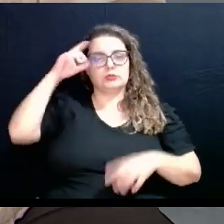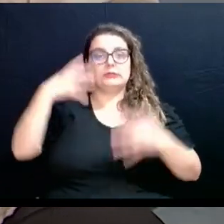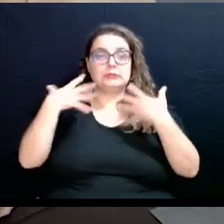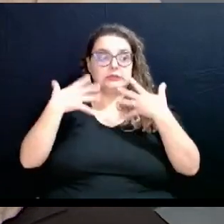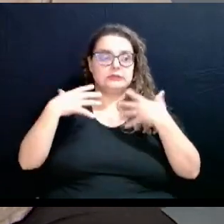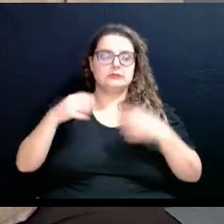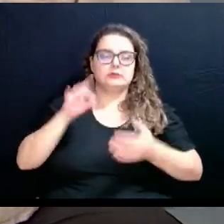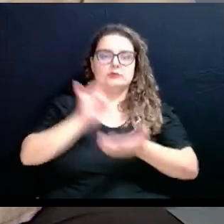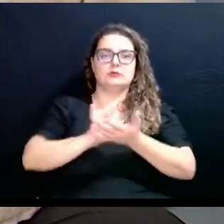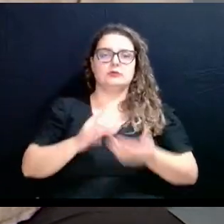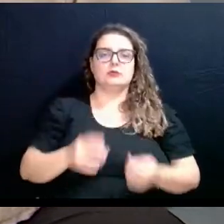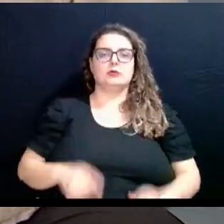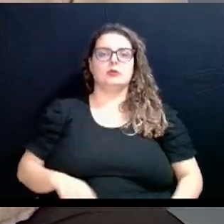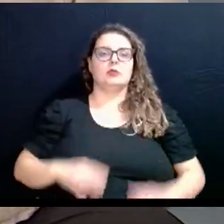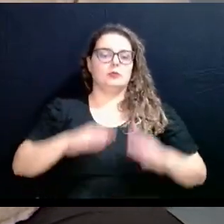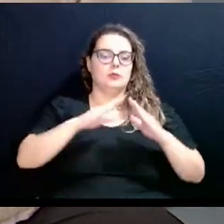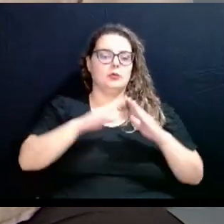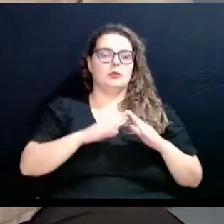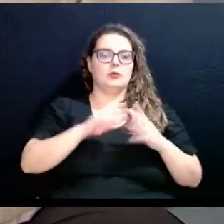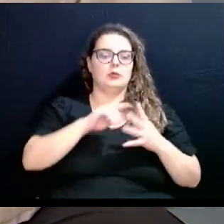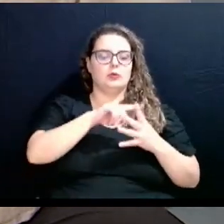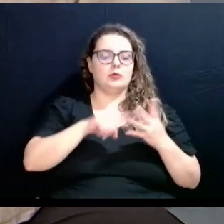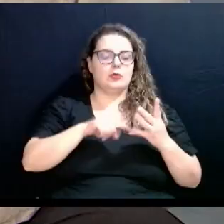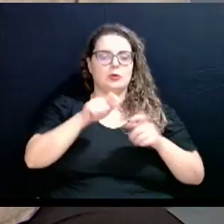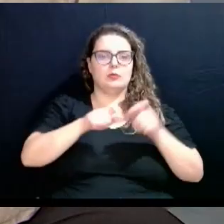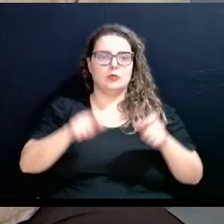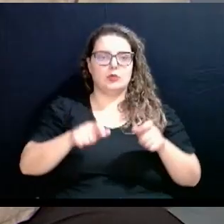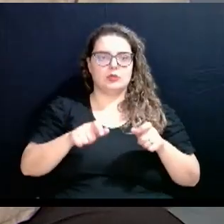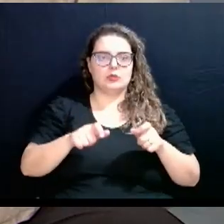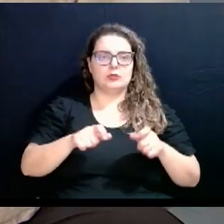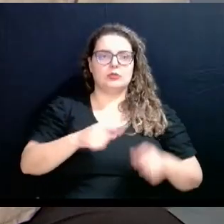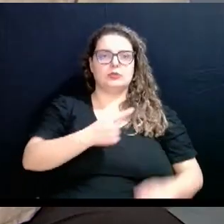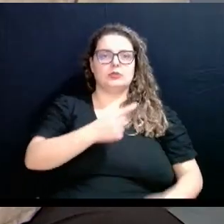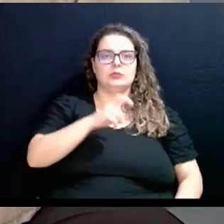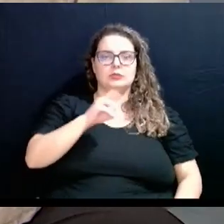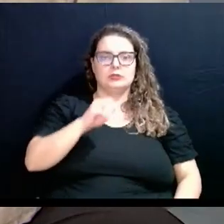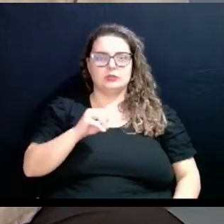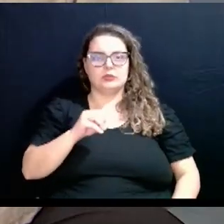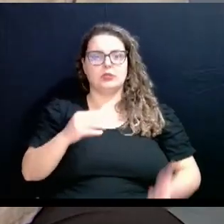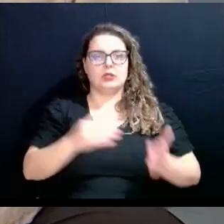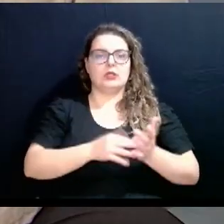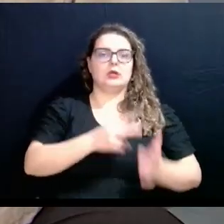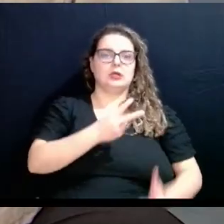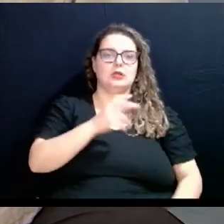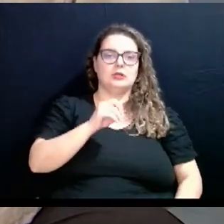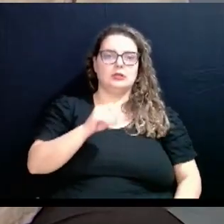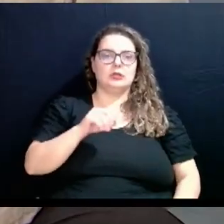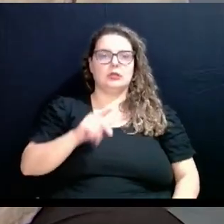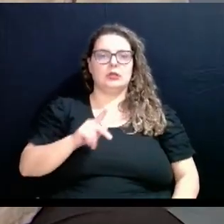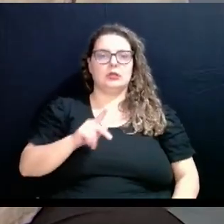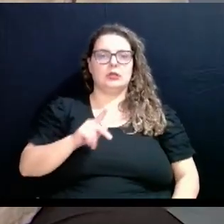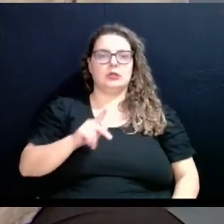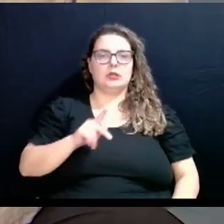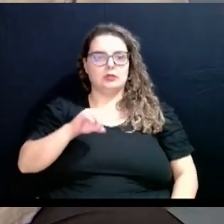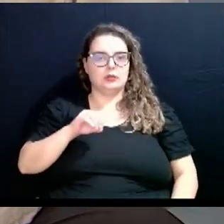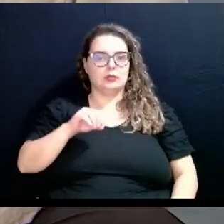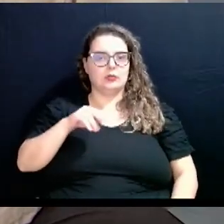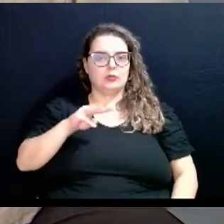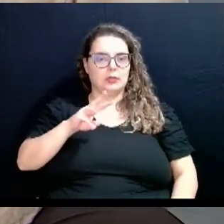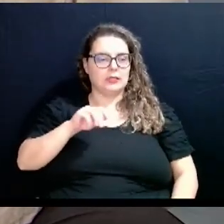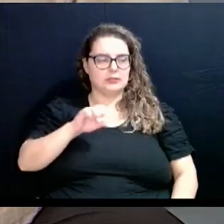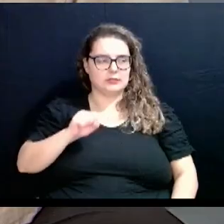E o Rafa, uma residência típica no Brasil com 4 pessoas morando consome em média de 150 a 200 kW por